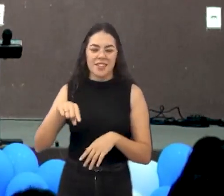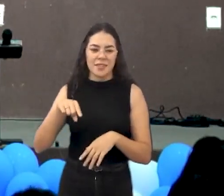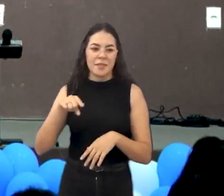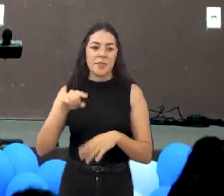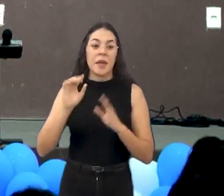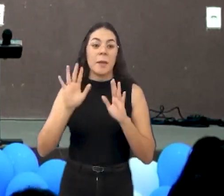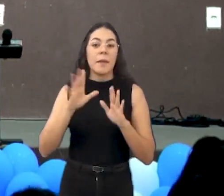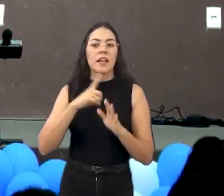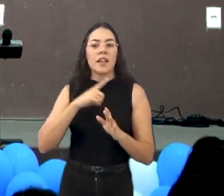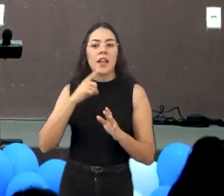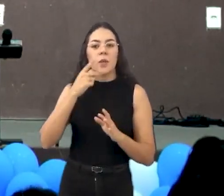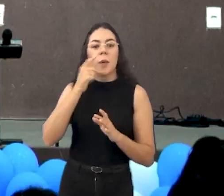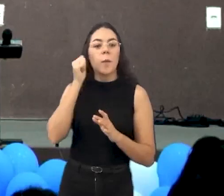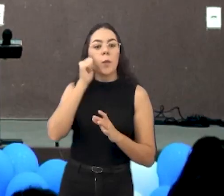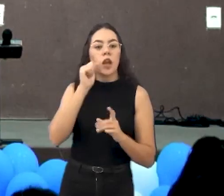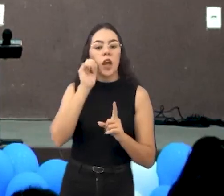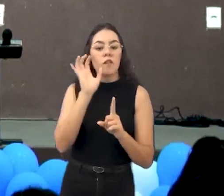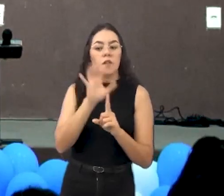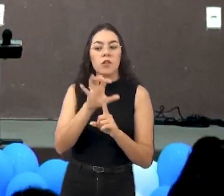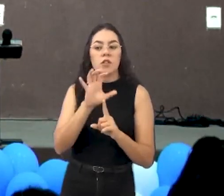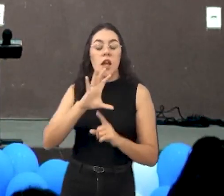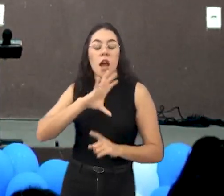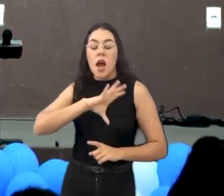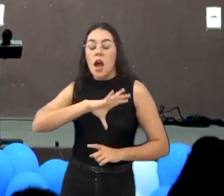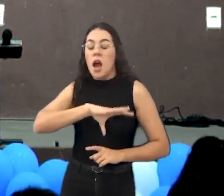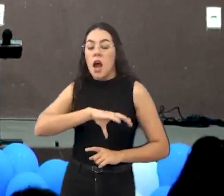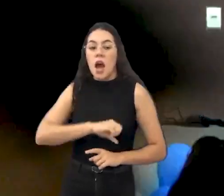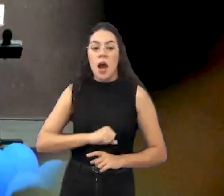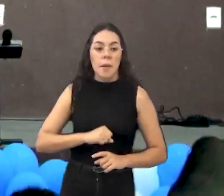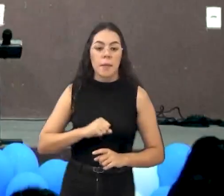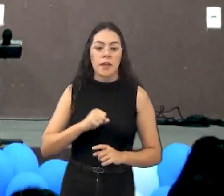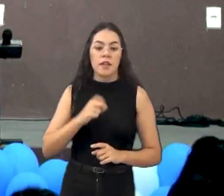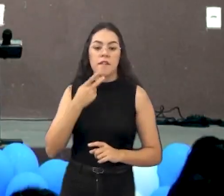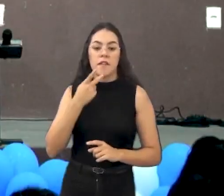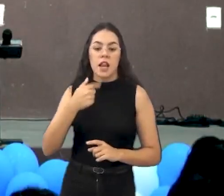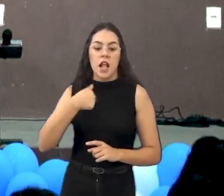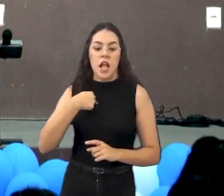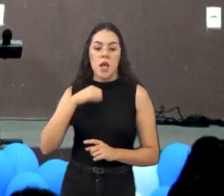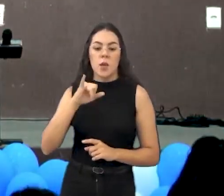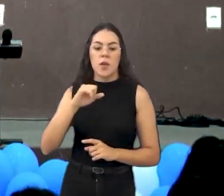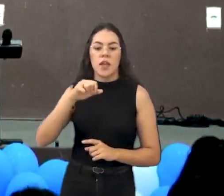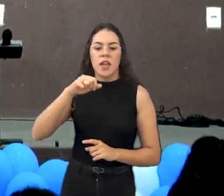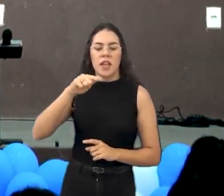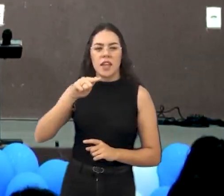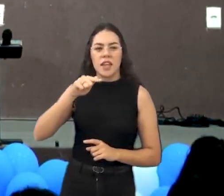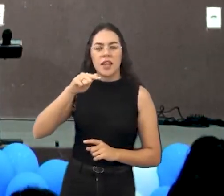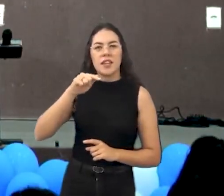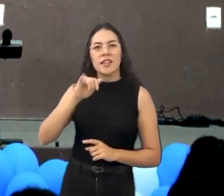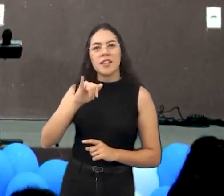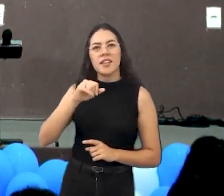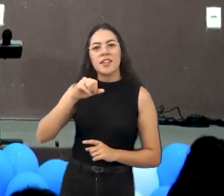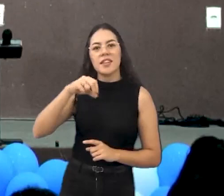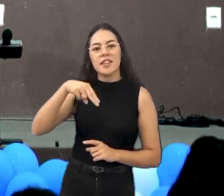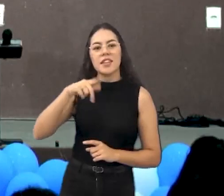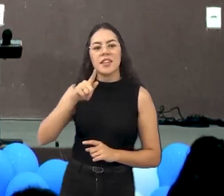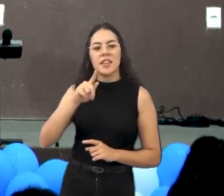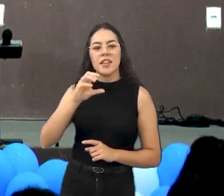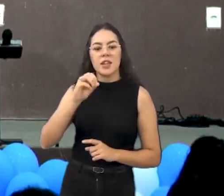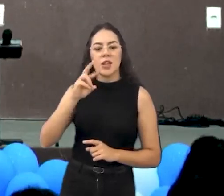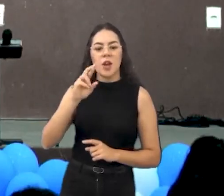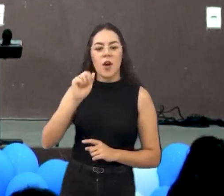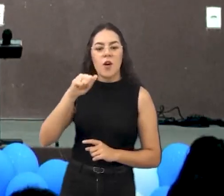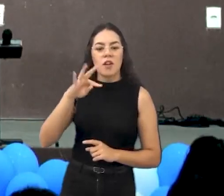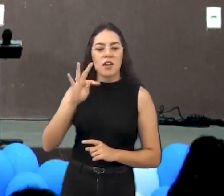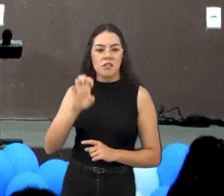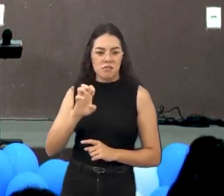Gente, tem uma influenciadora que ela ama dizer que ela é ignorante. Aí assim, a maioria dos vídeos dela é assim. Quando a pessoa não tem